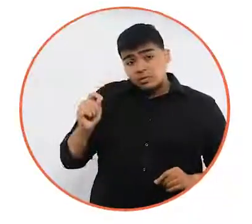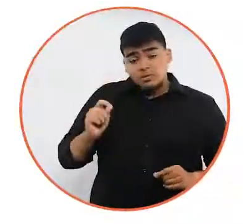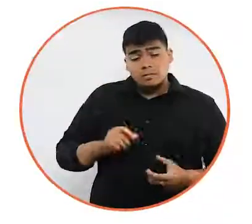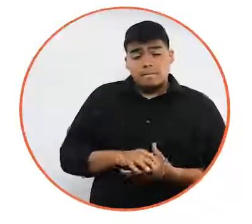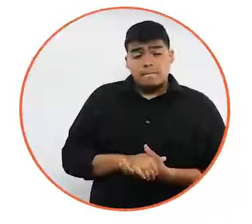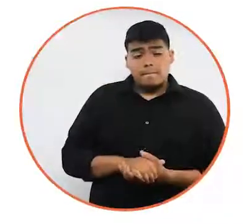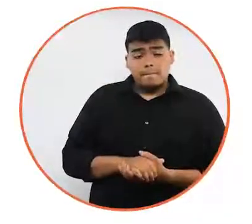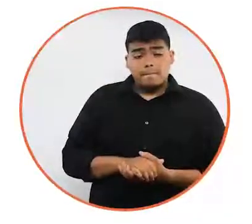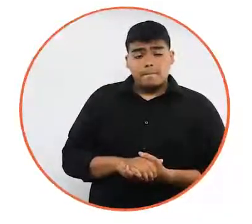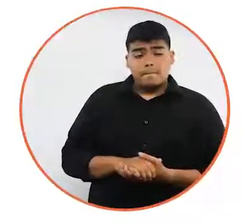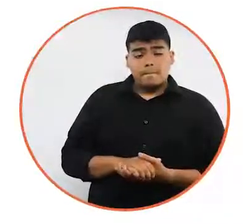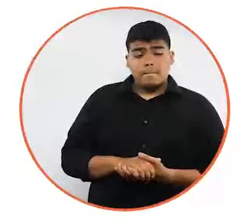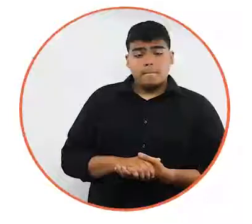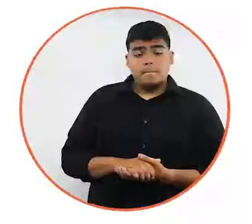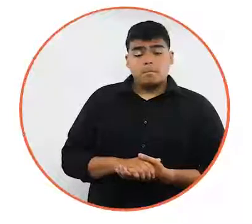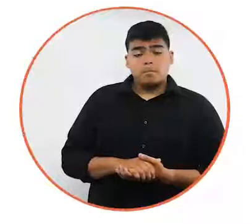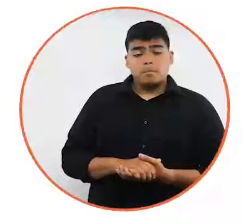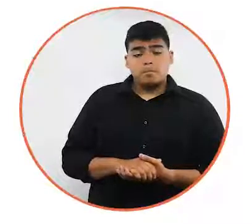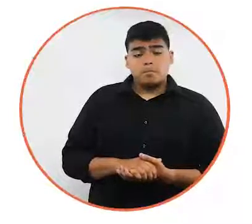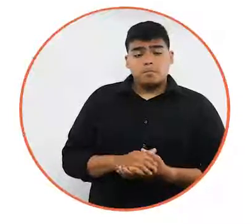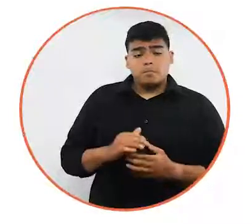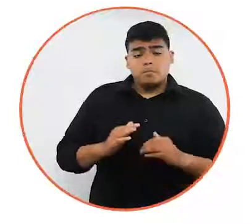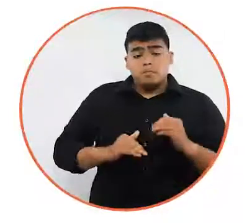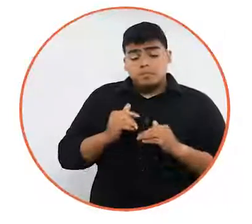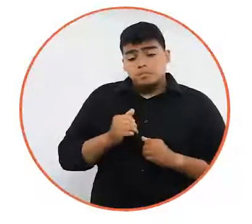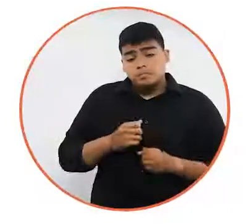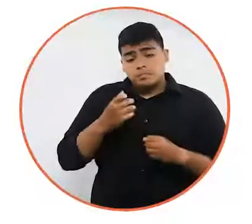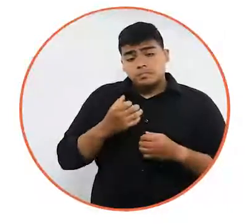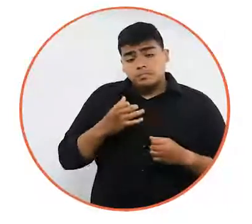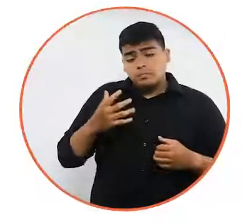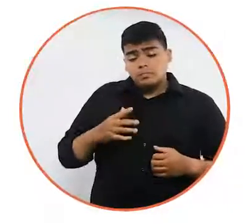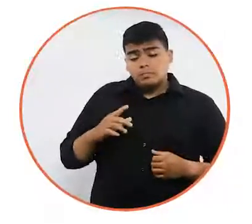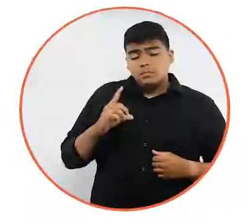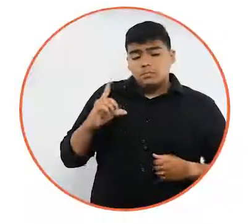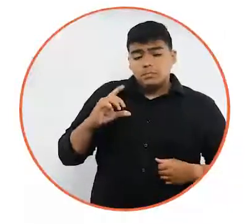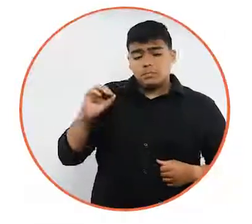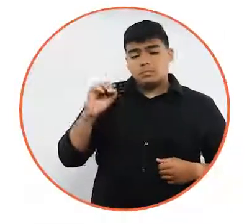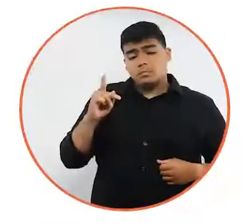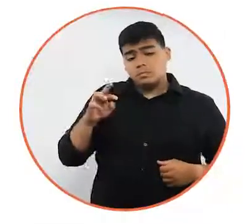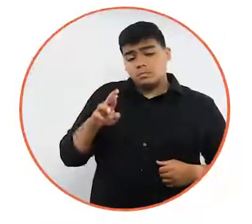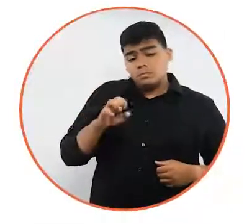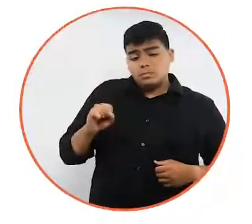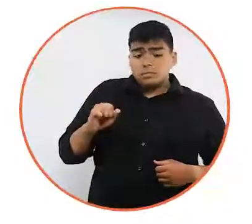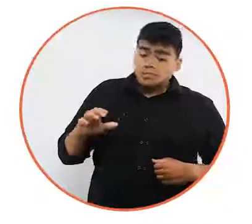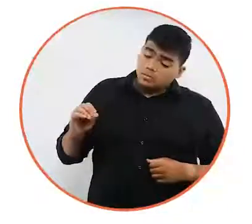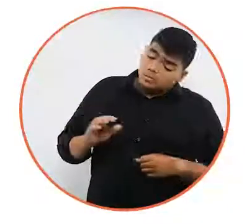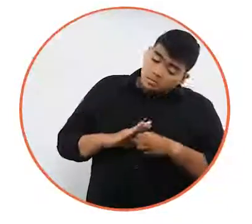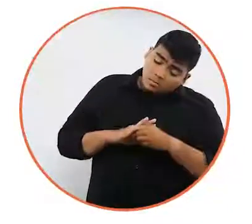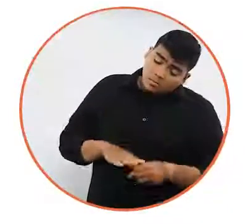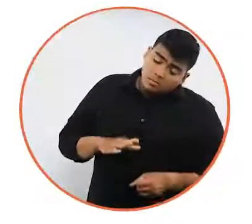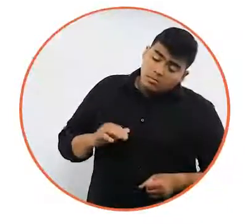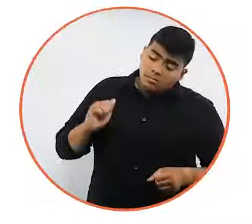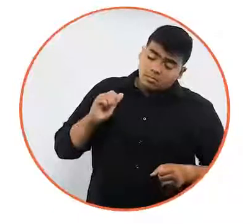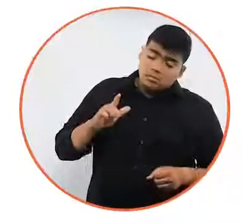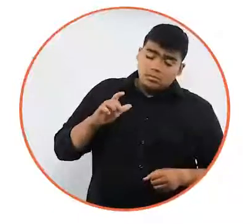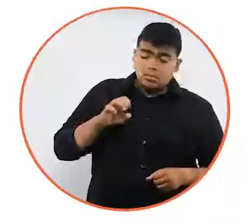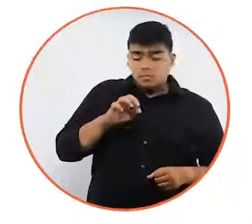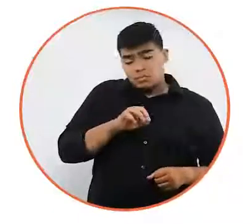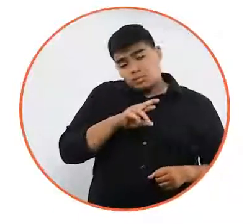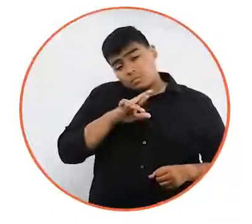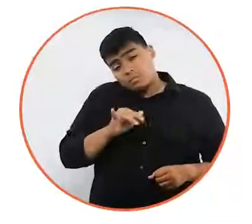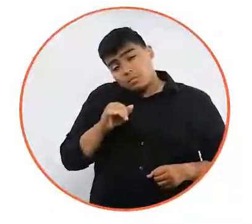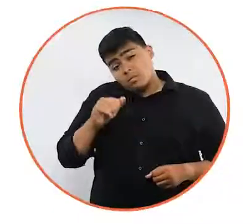contexto, conclui-se que, olha só, o poeta caracteriza o momento de opressão através